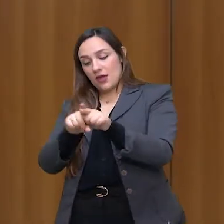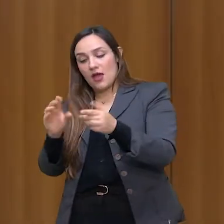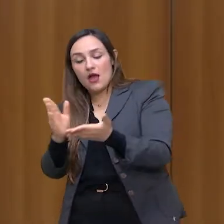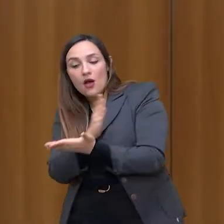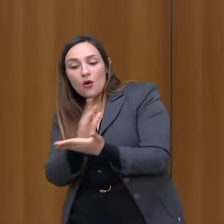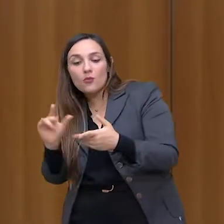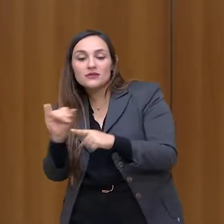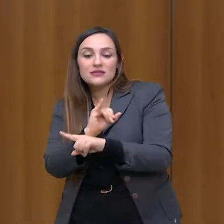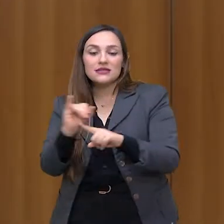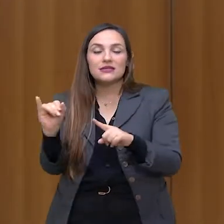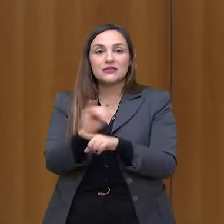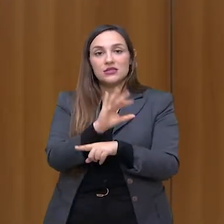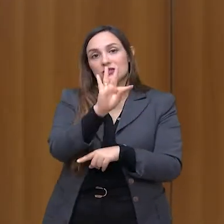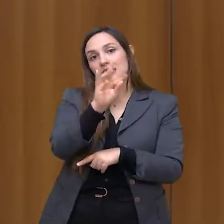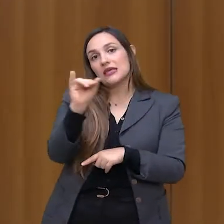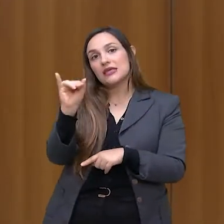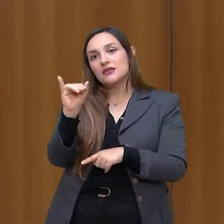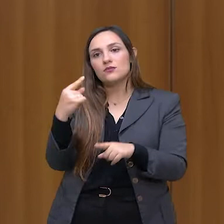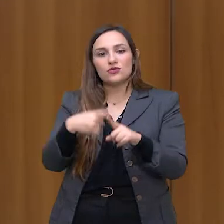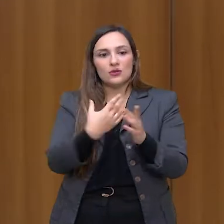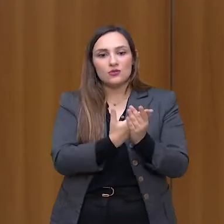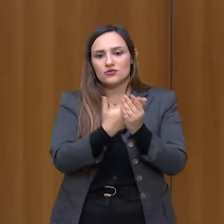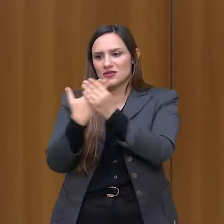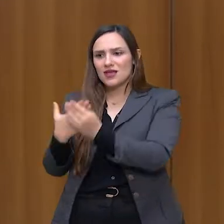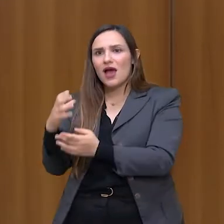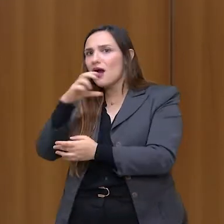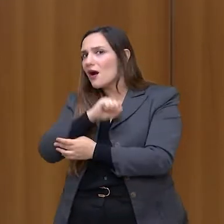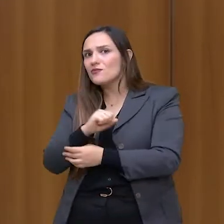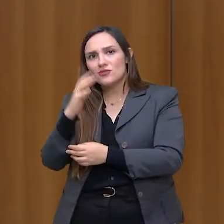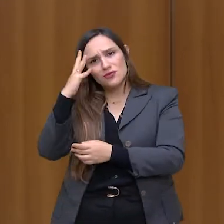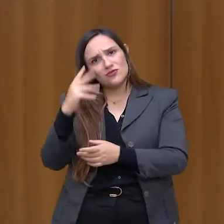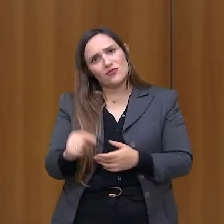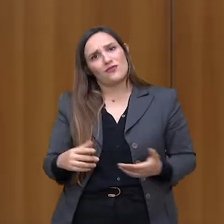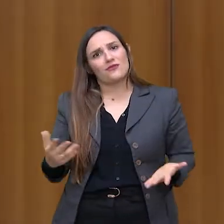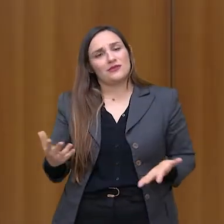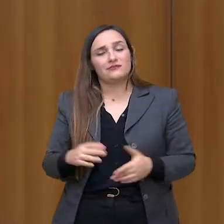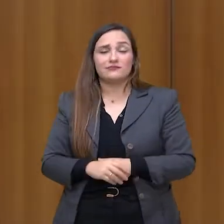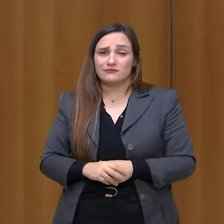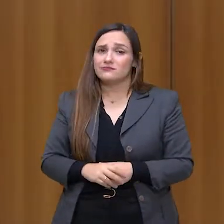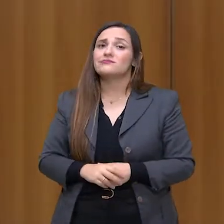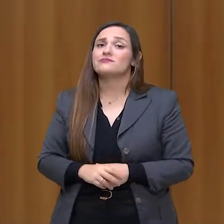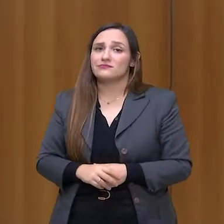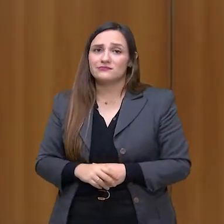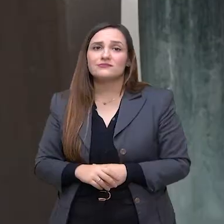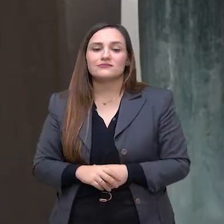que fazem que os processos agilizem, porque tiram rotinas burocráticas inúteis, né?